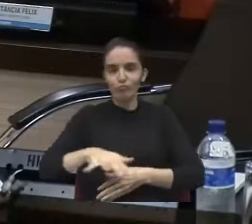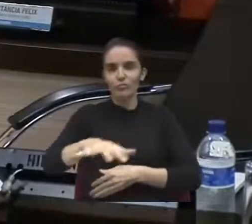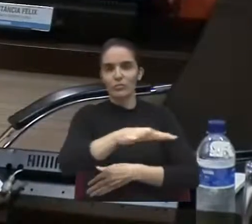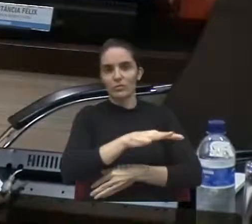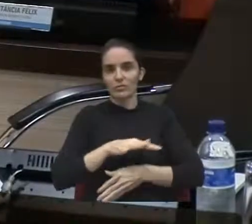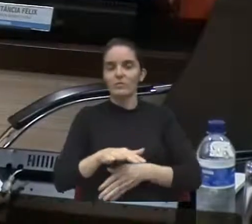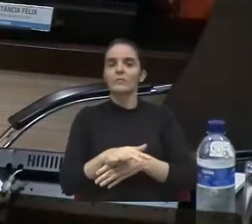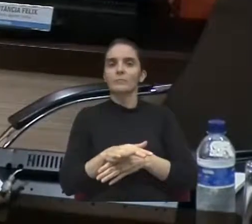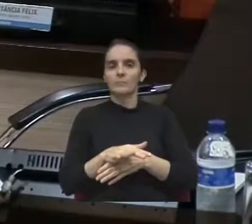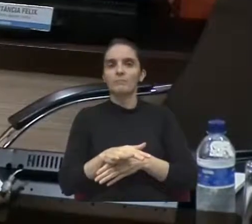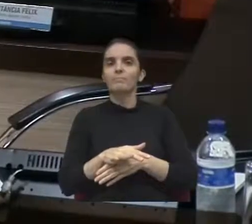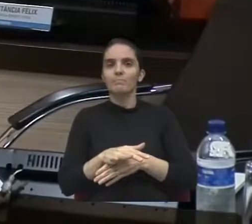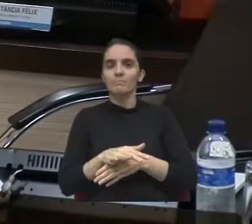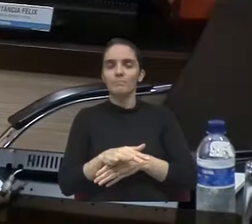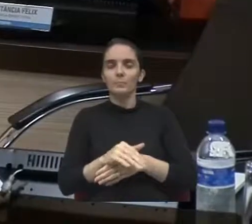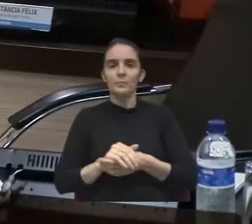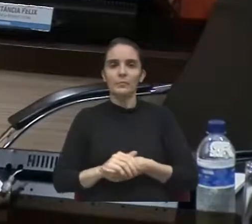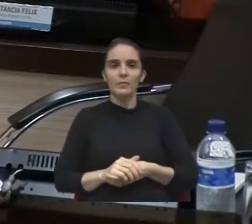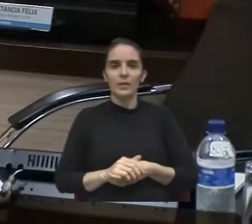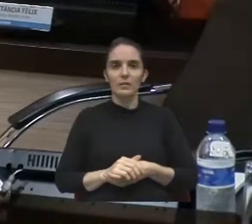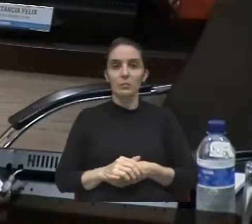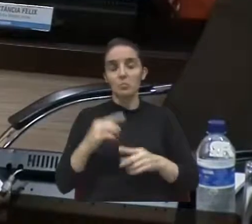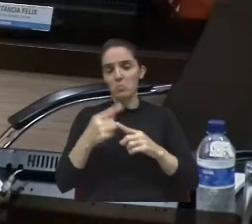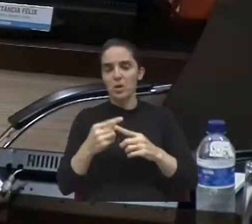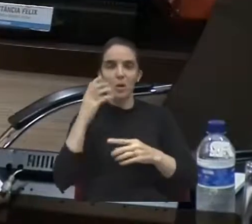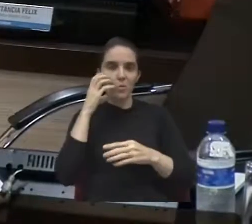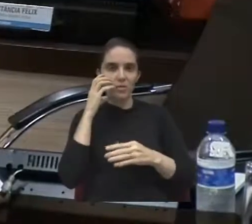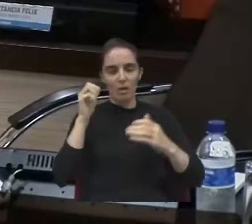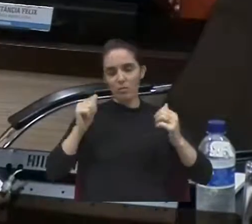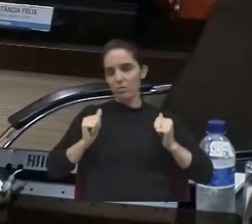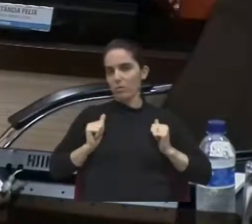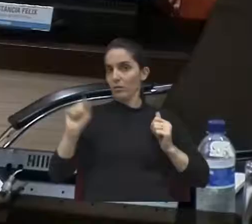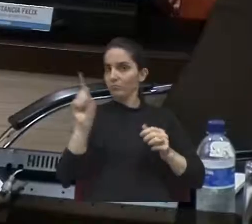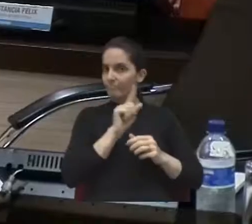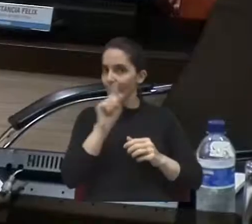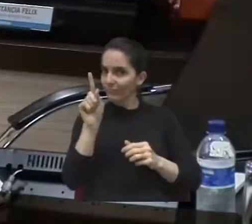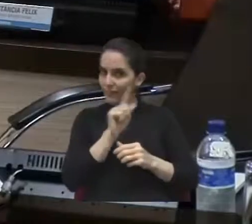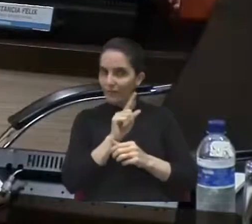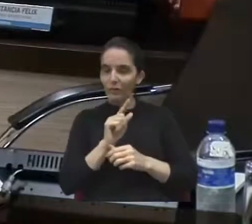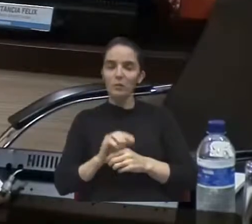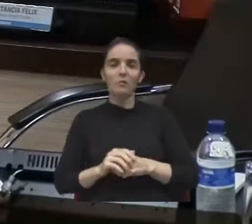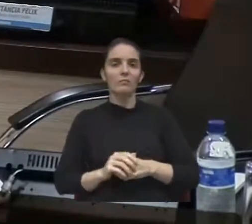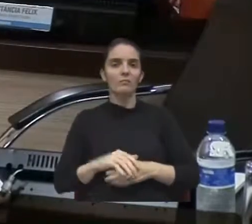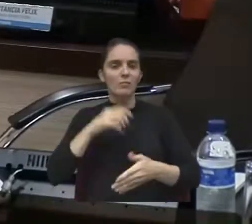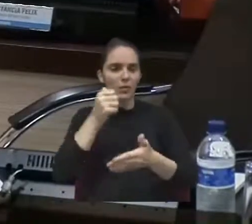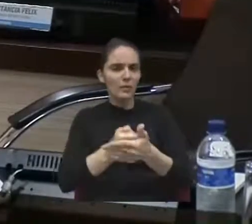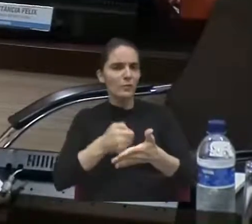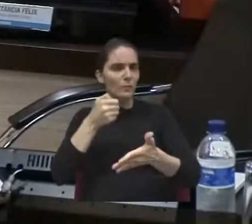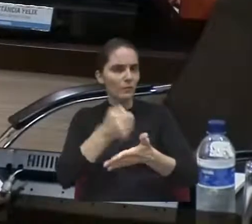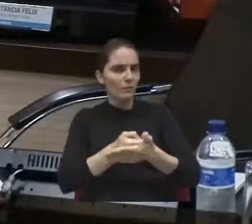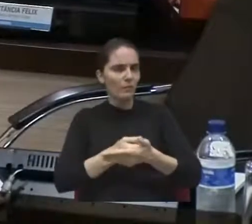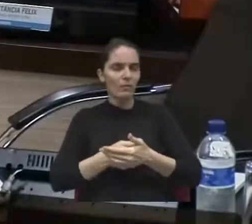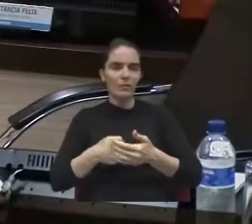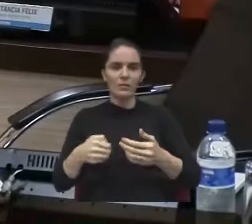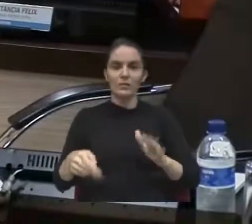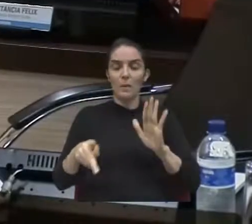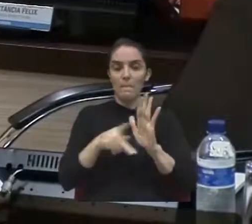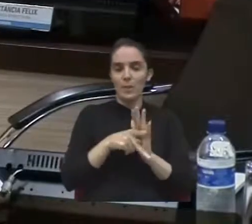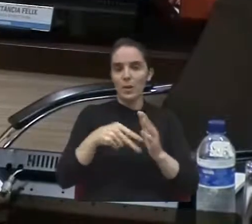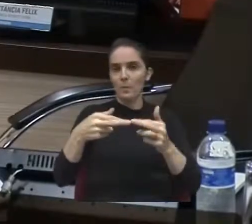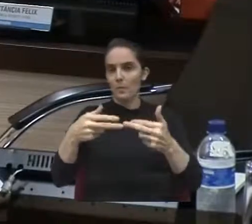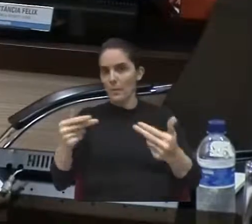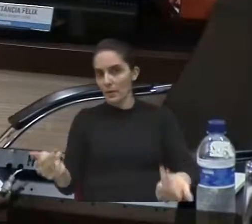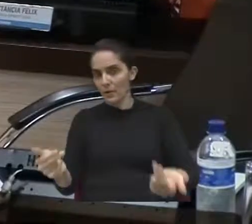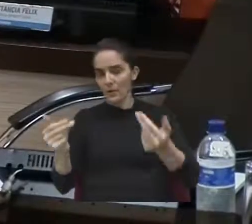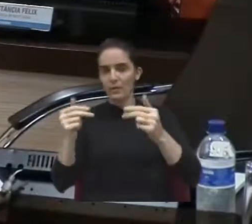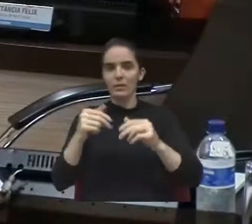da denominada zona de conforto, né? Porque quando nós partimos, e aqui todos nós estamos